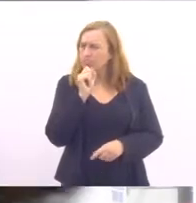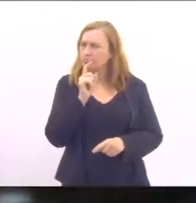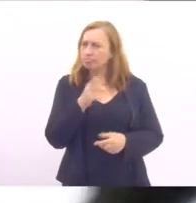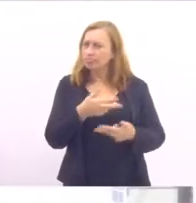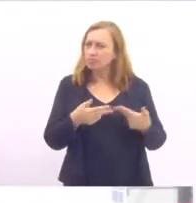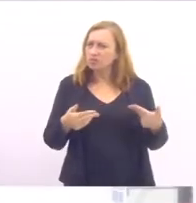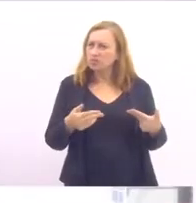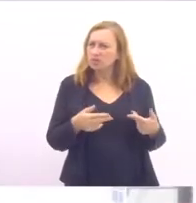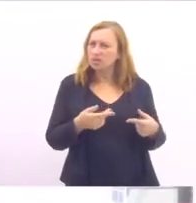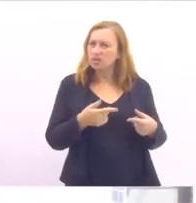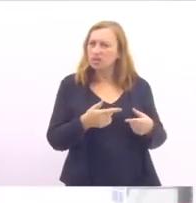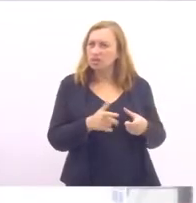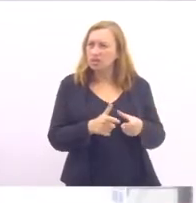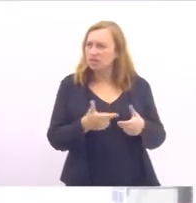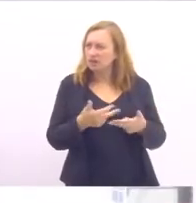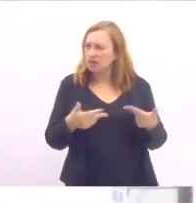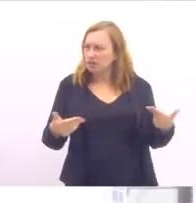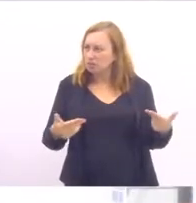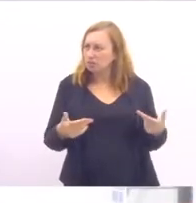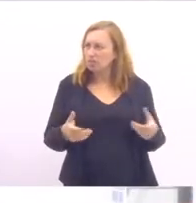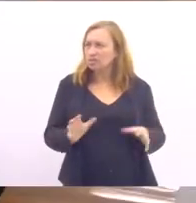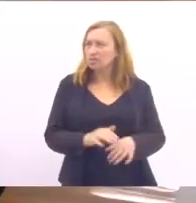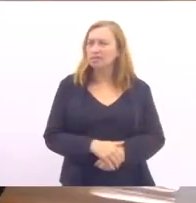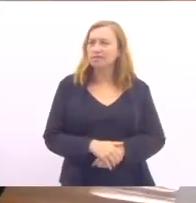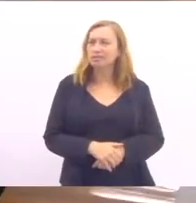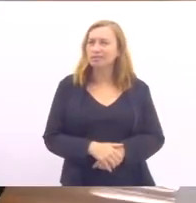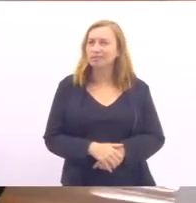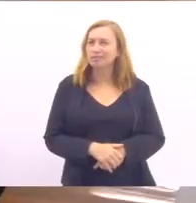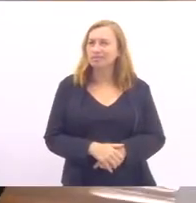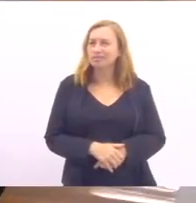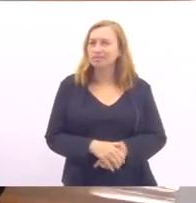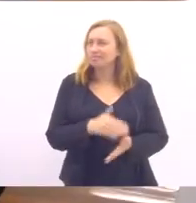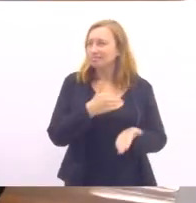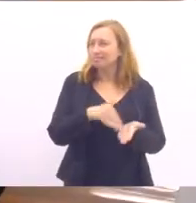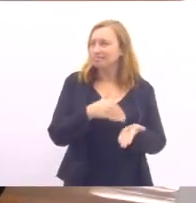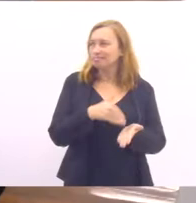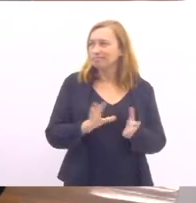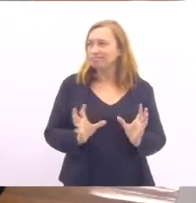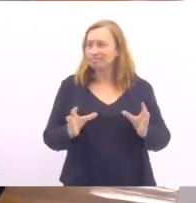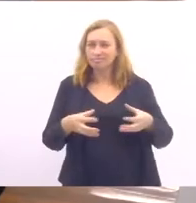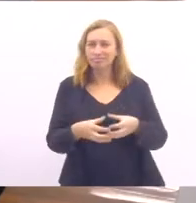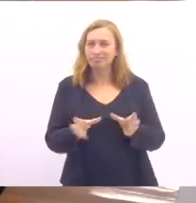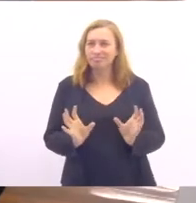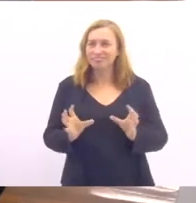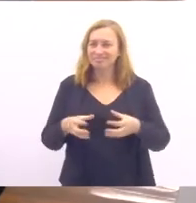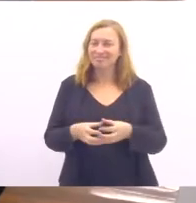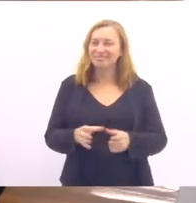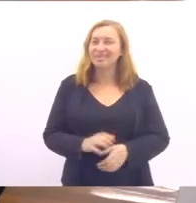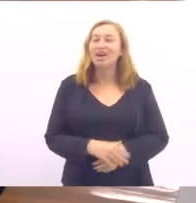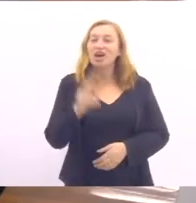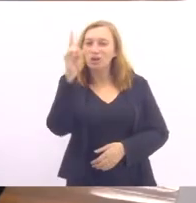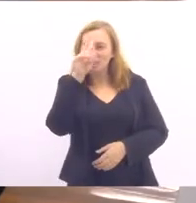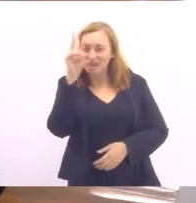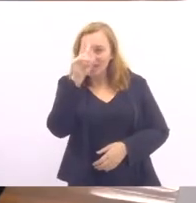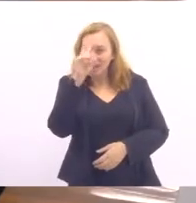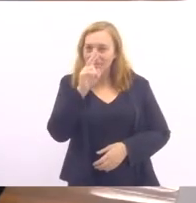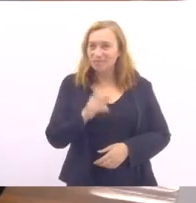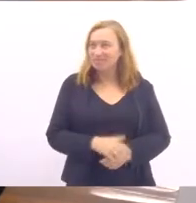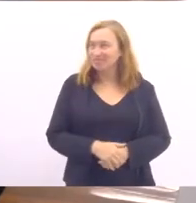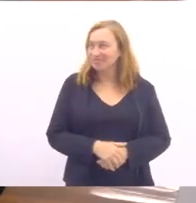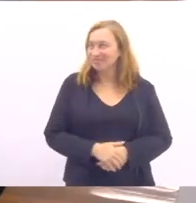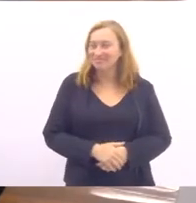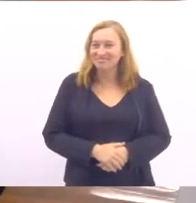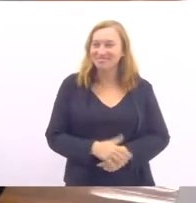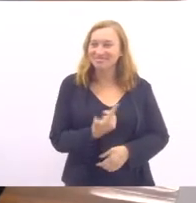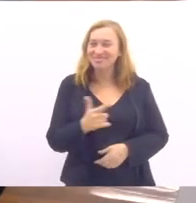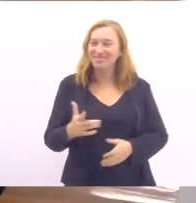tinha uma pilha de exigências, quer dizer, era quase impossível uma secretaria, uma cooperativa se legalizar. Eu me lembro que a gente passou, a gente não podia